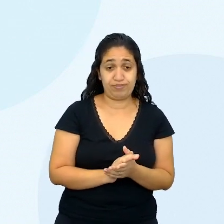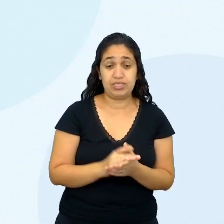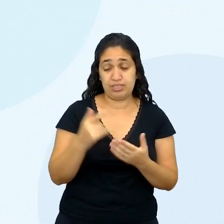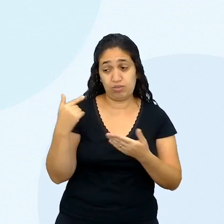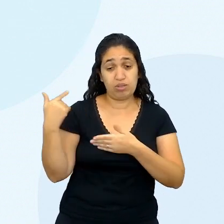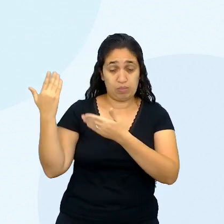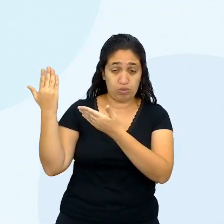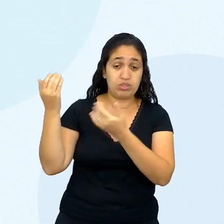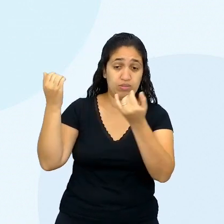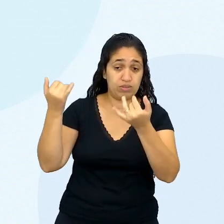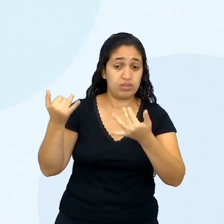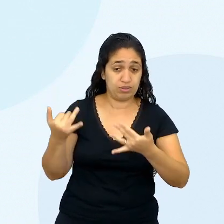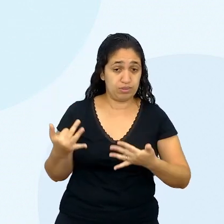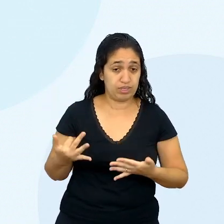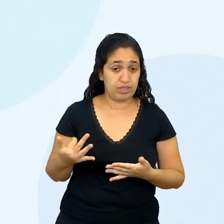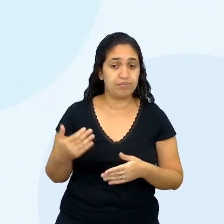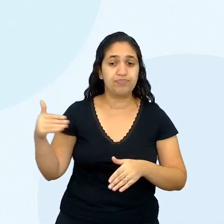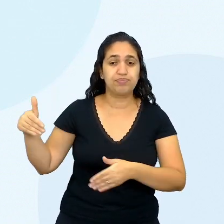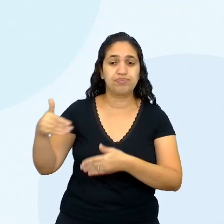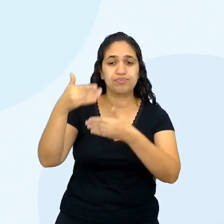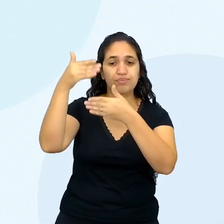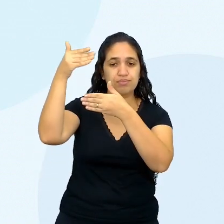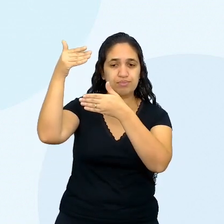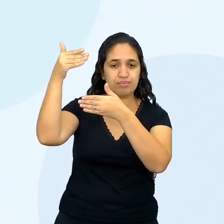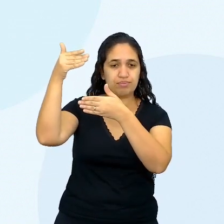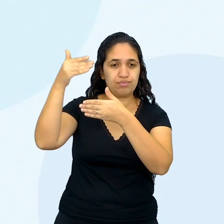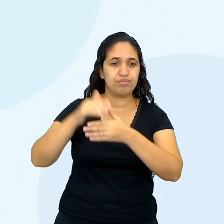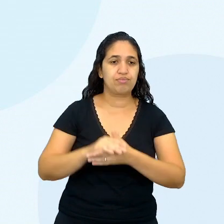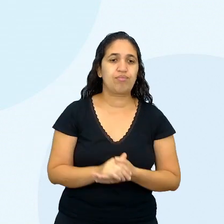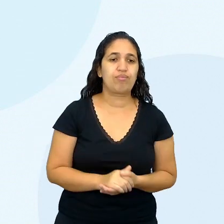sobre isso já já. Podemos ir para o próximo, por favor.